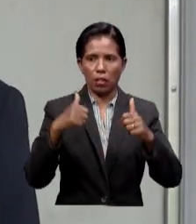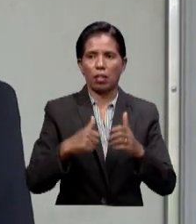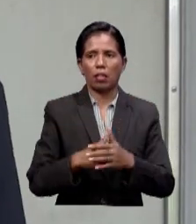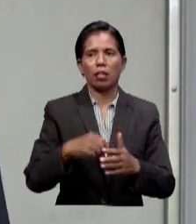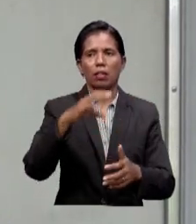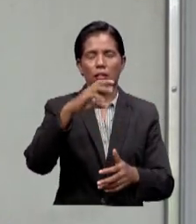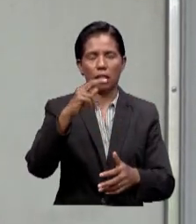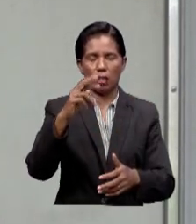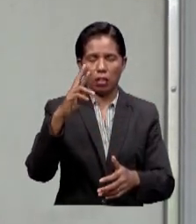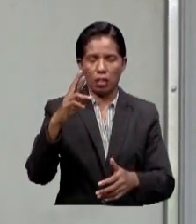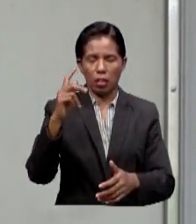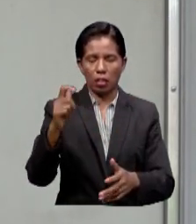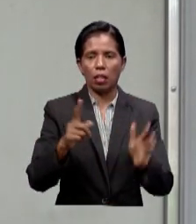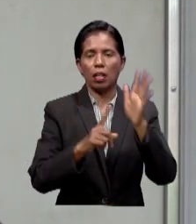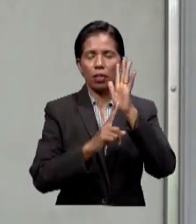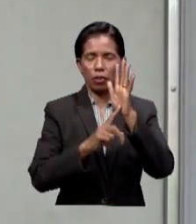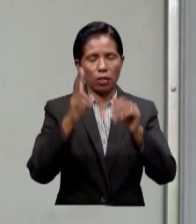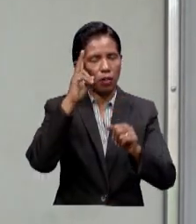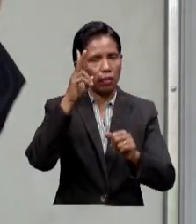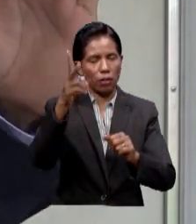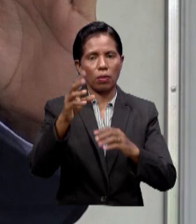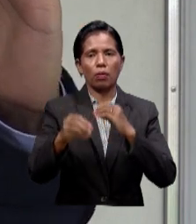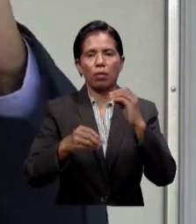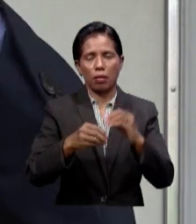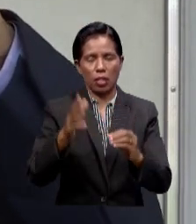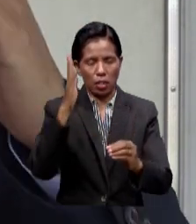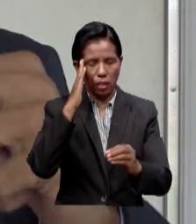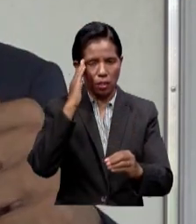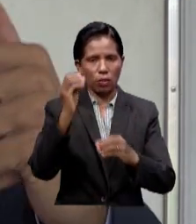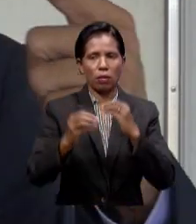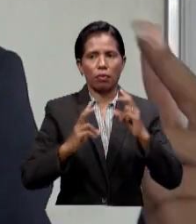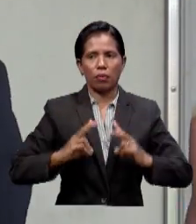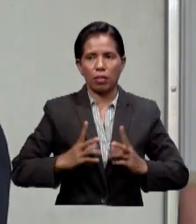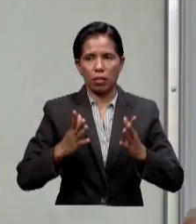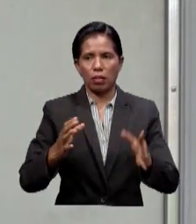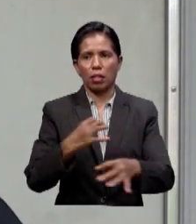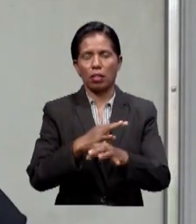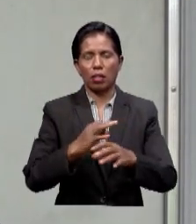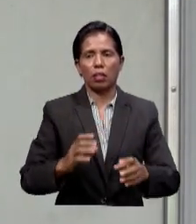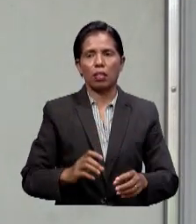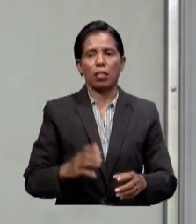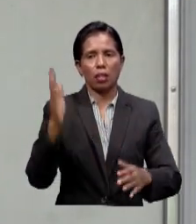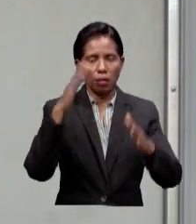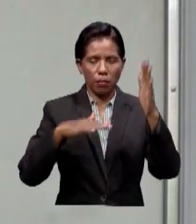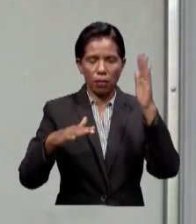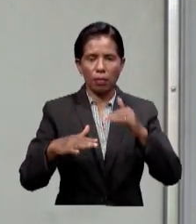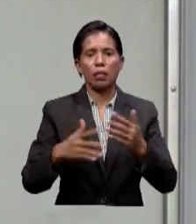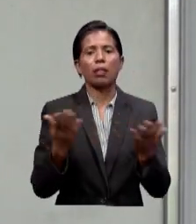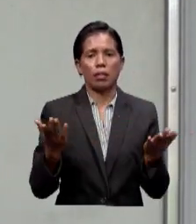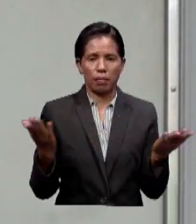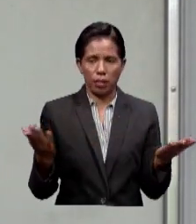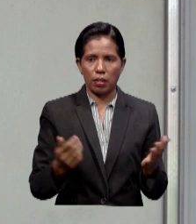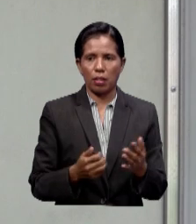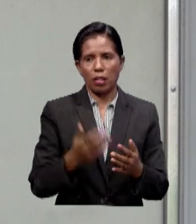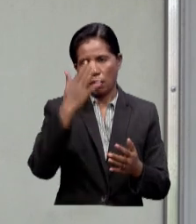CNRT nian depois ni hatoni ni visão kon ba ni conhecimento kon ba veterano atu haria veterano alsa ni problema nei hene be no